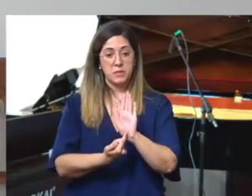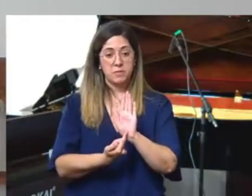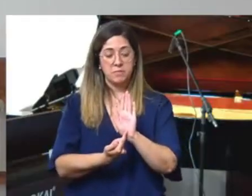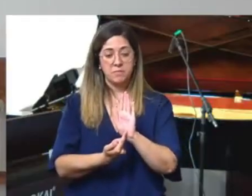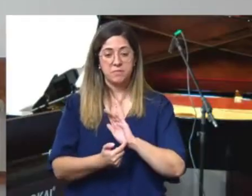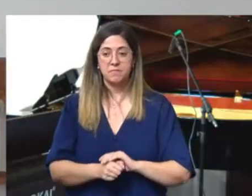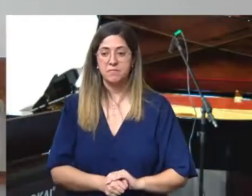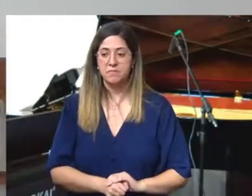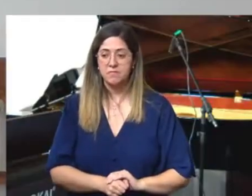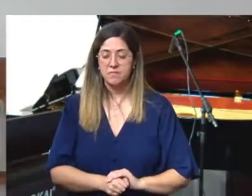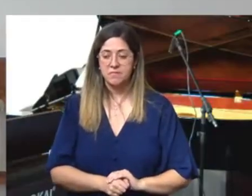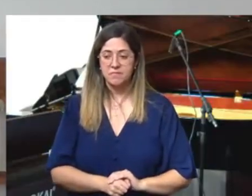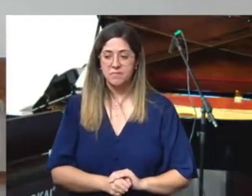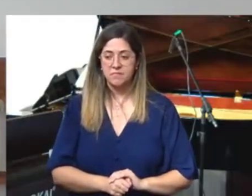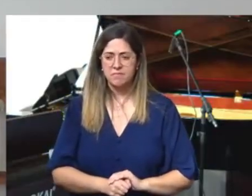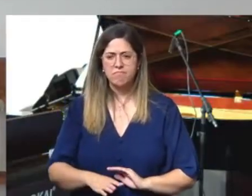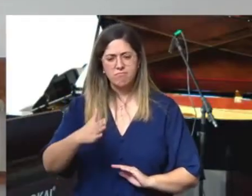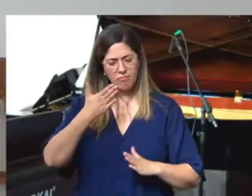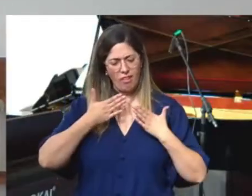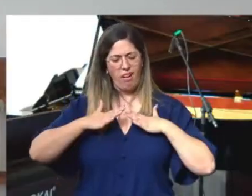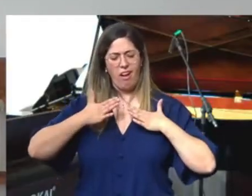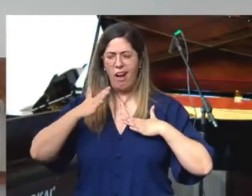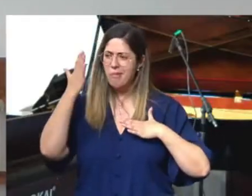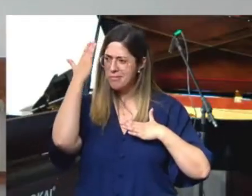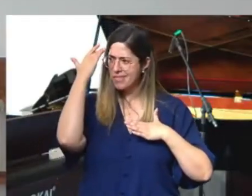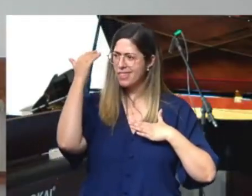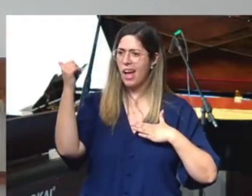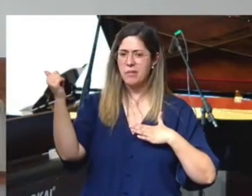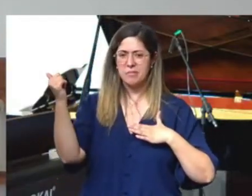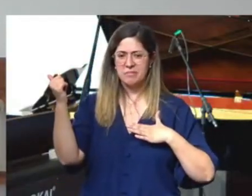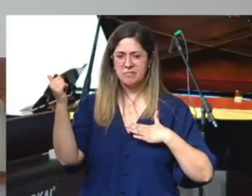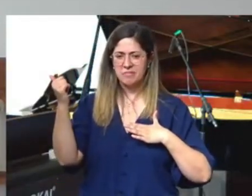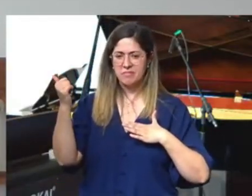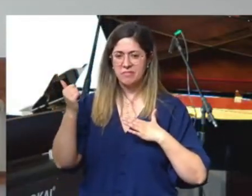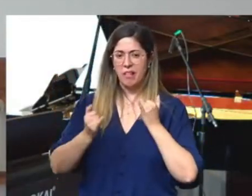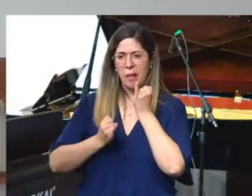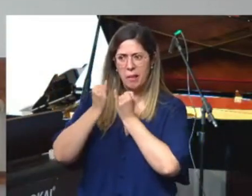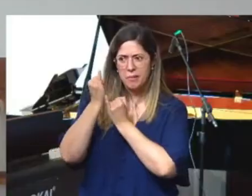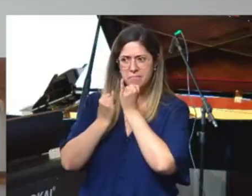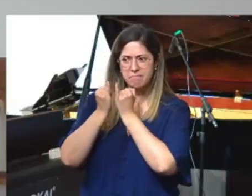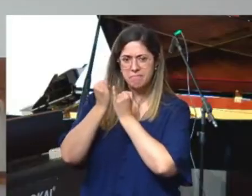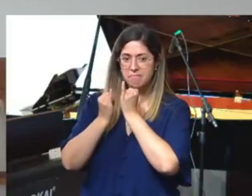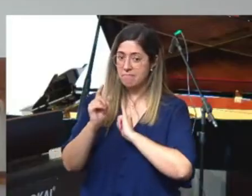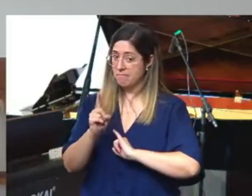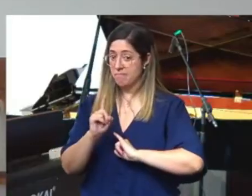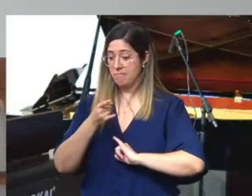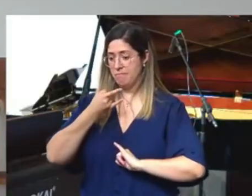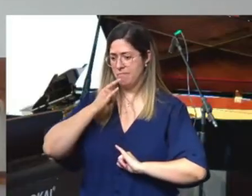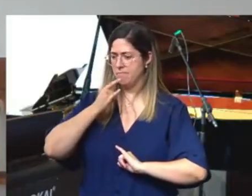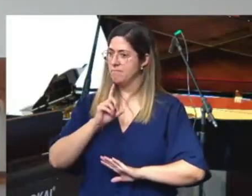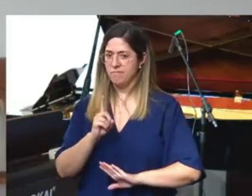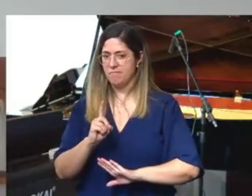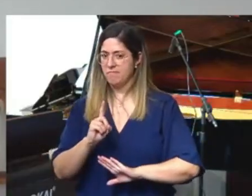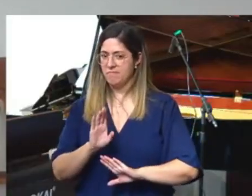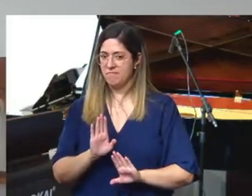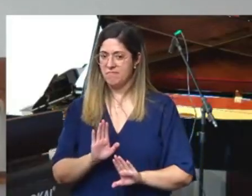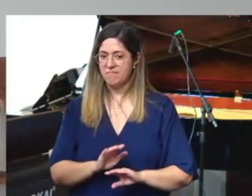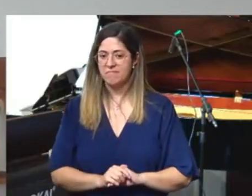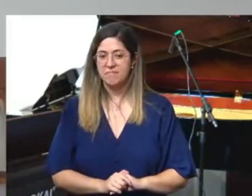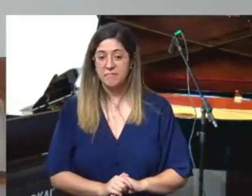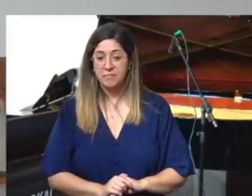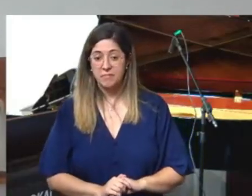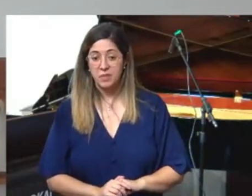Sejam respeitáveis, sejam sensatas, não sejam escravizadas a muito vinho. Ou seja,